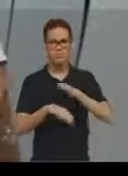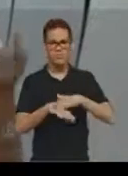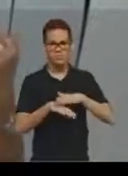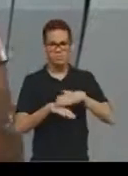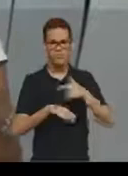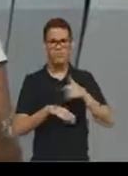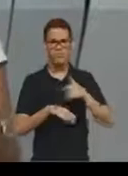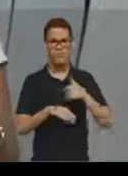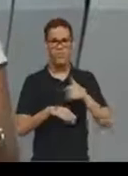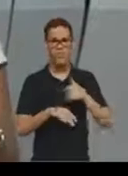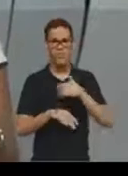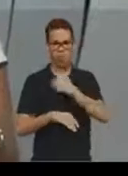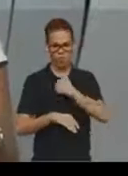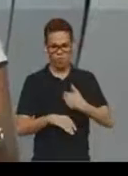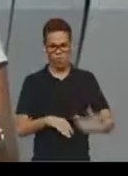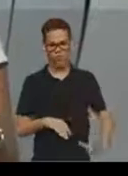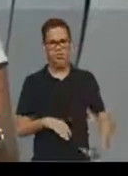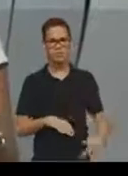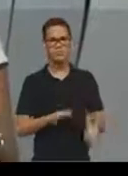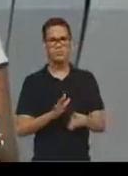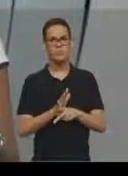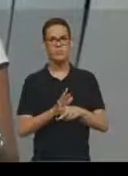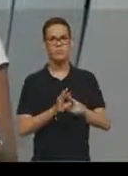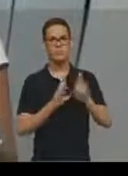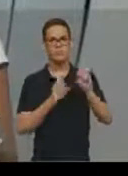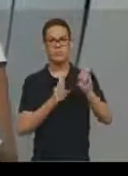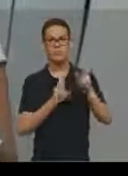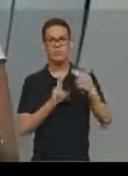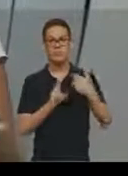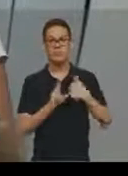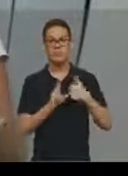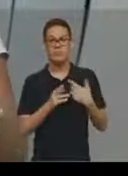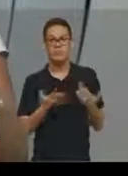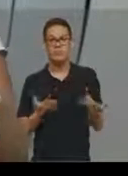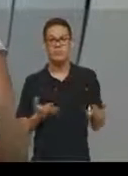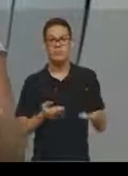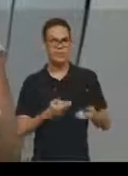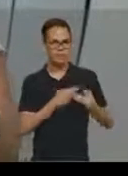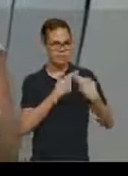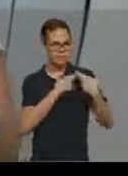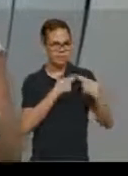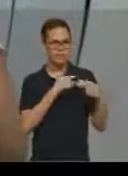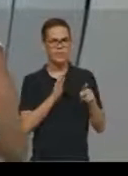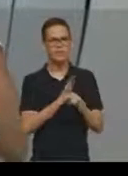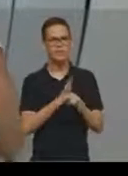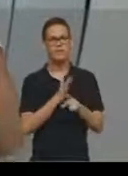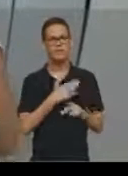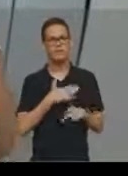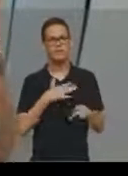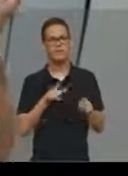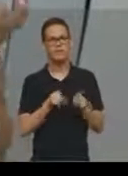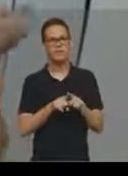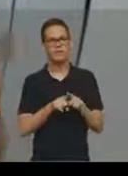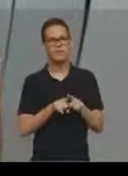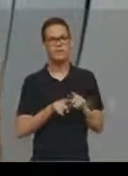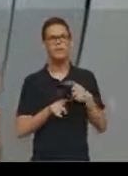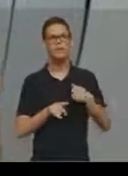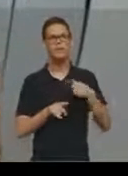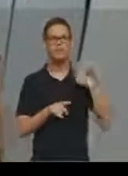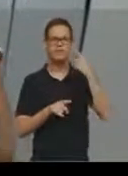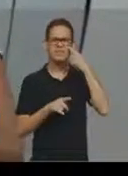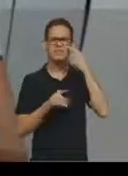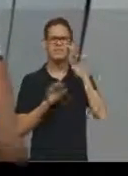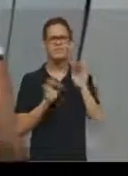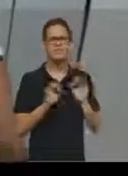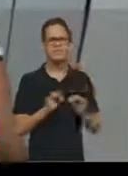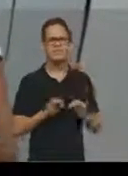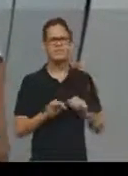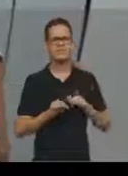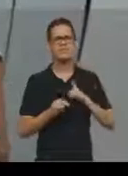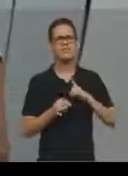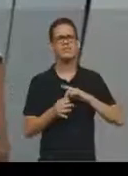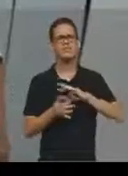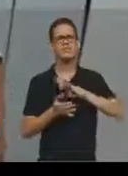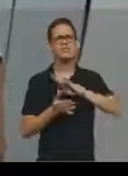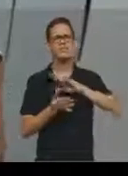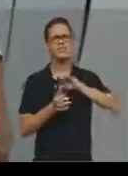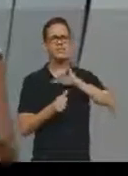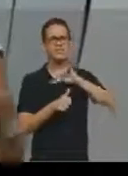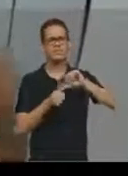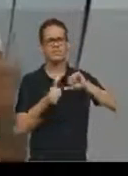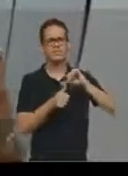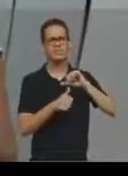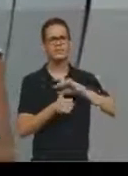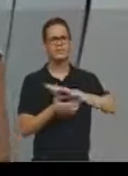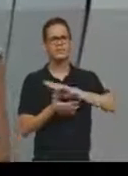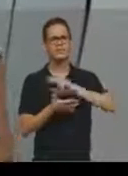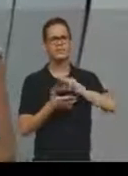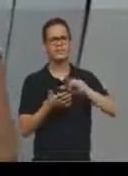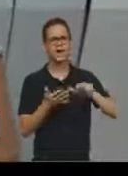né? Que esse governante representa a gente, né? Então, assim, eu acho que Claro que nós temos uma série de mudanças a serem feitas,